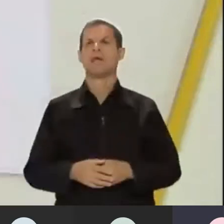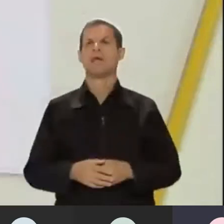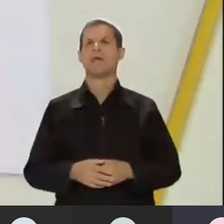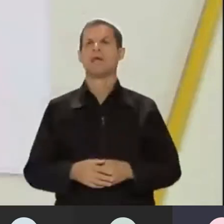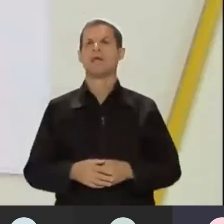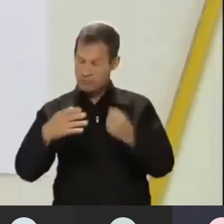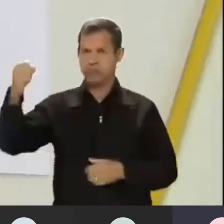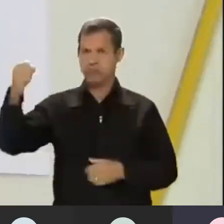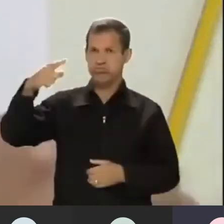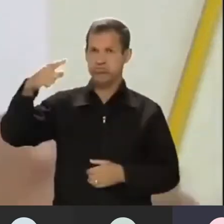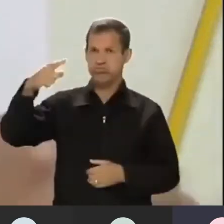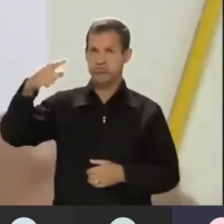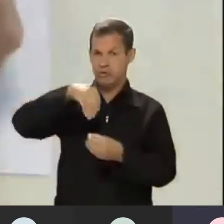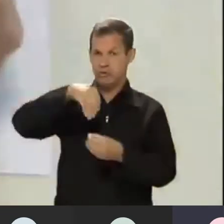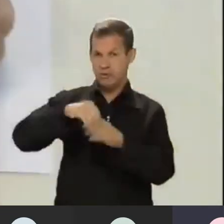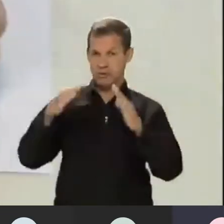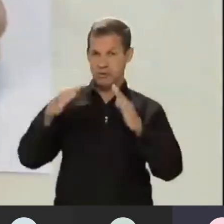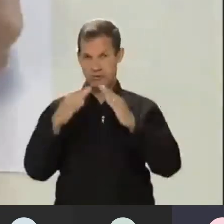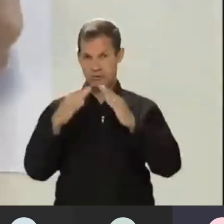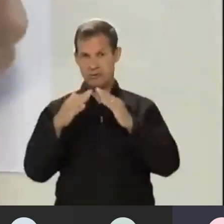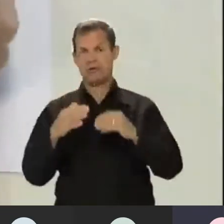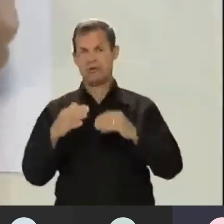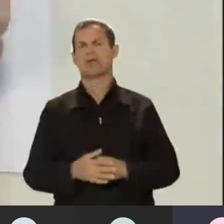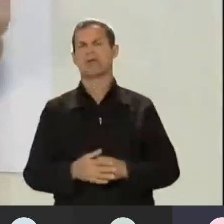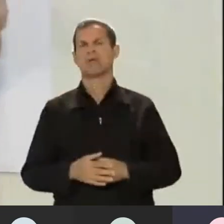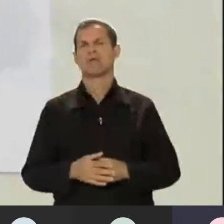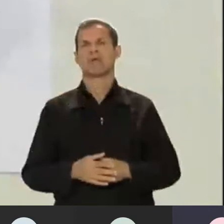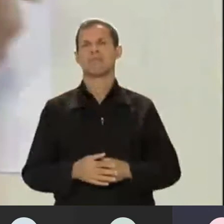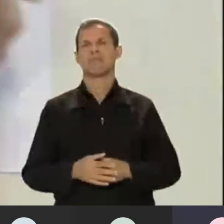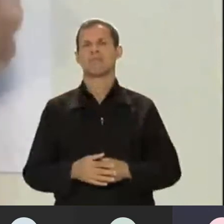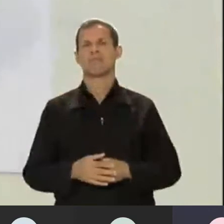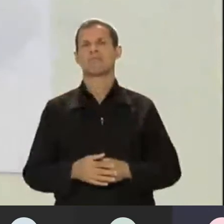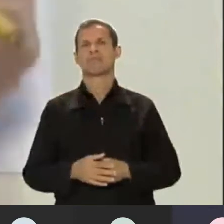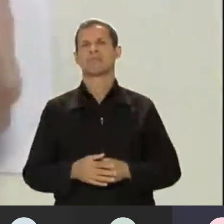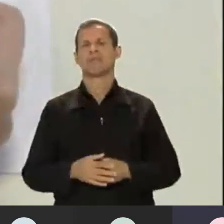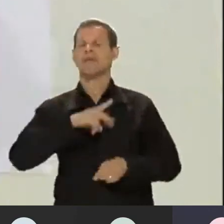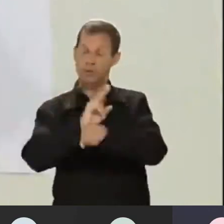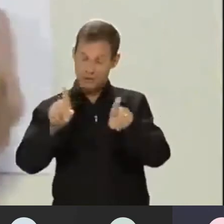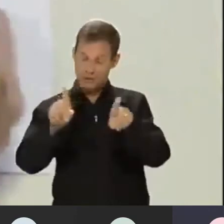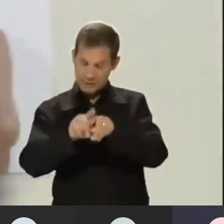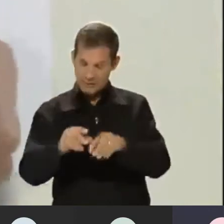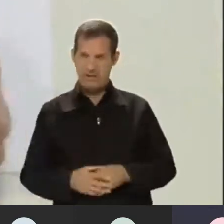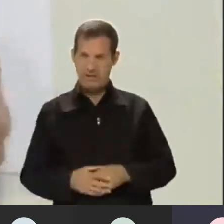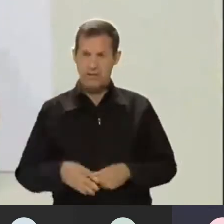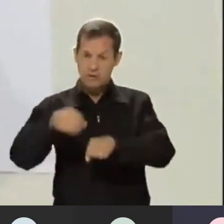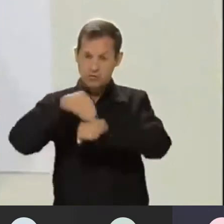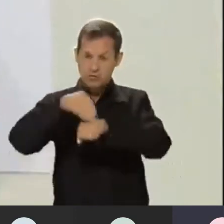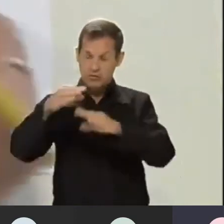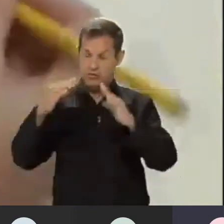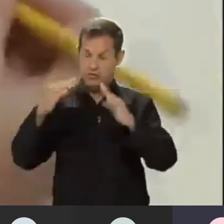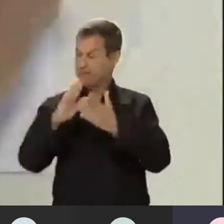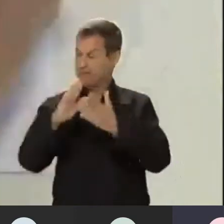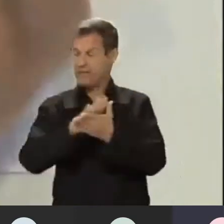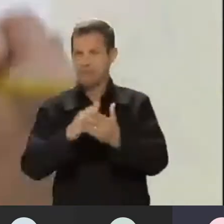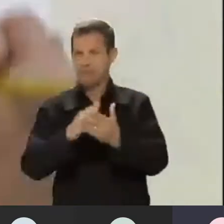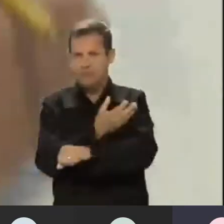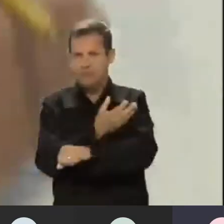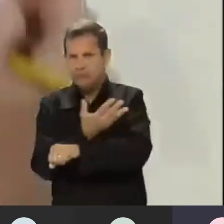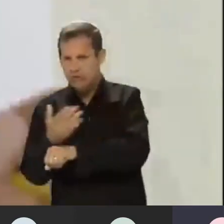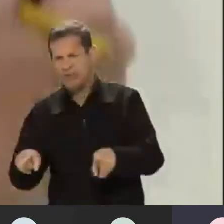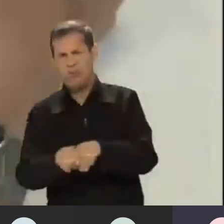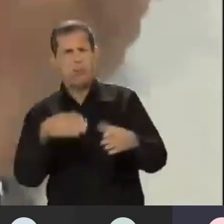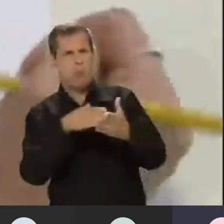para permitir essa entrada do sol nesse meu ambiente interno. Tá? Tomar cuidado com a parte externa, não ter nenhuma vegetação